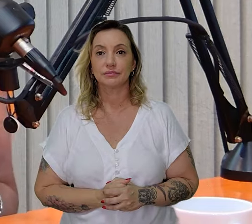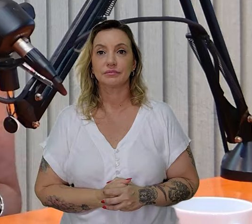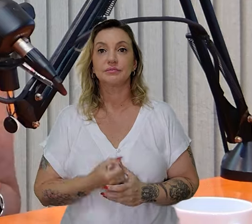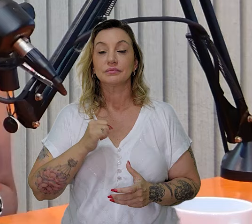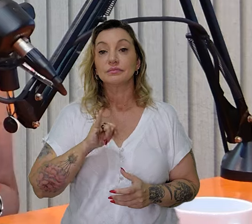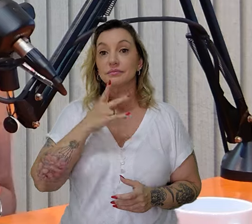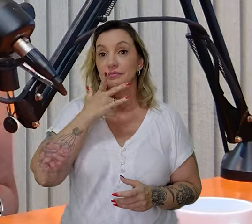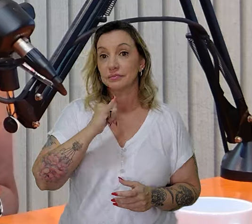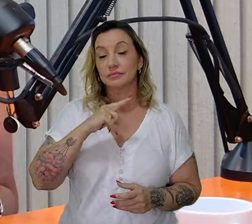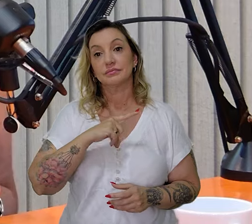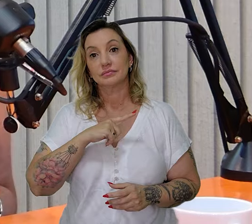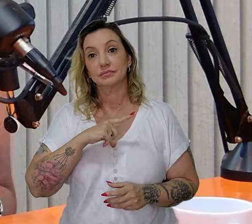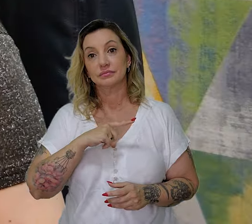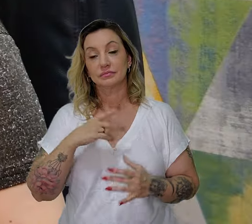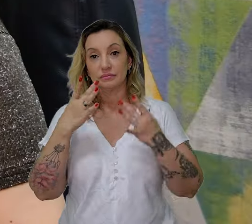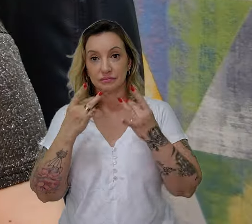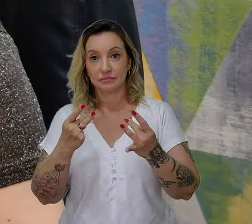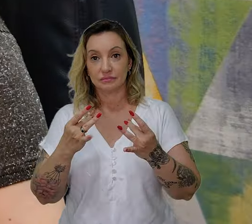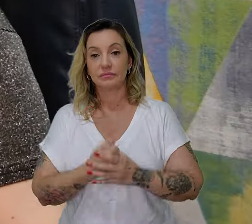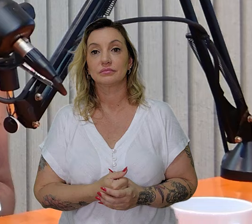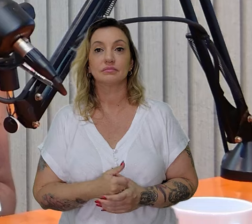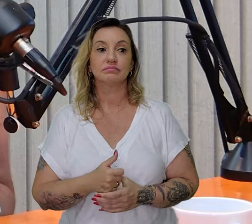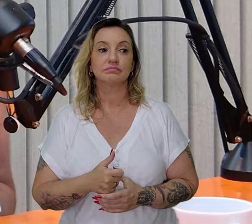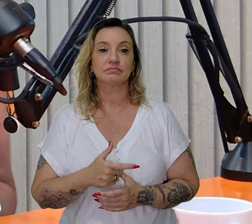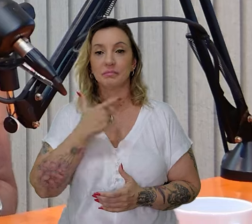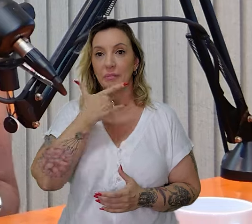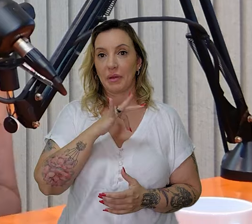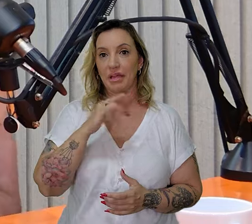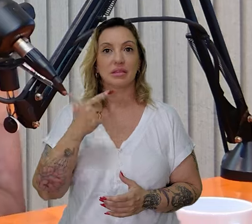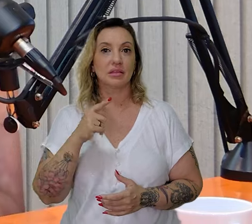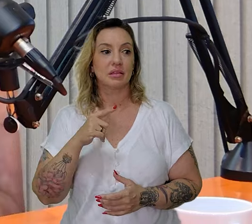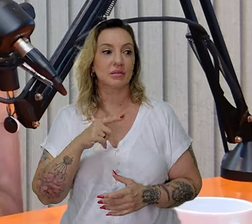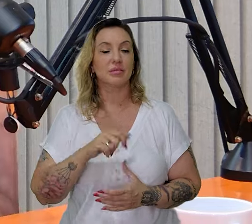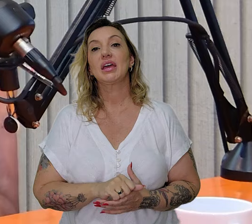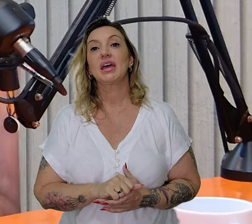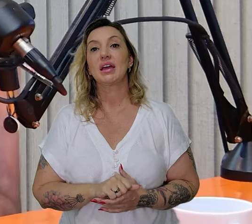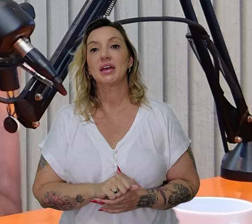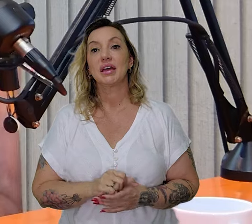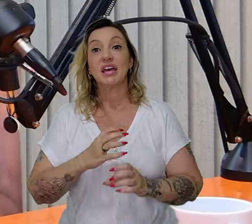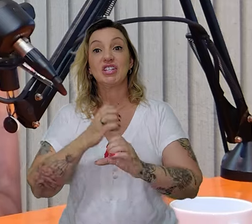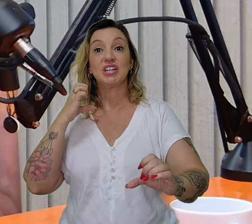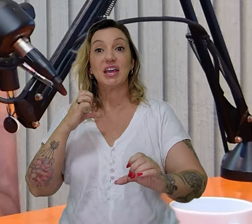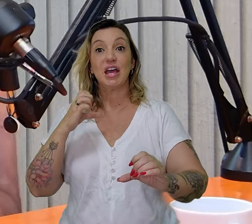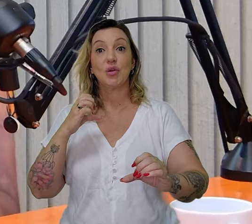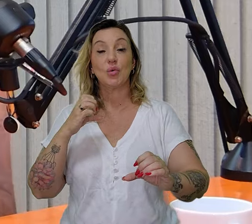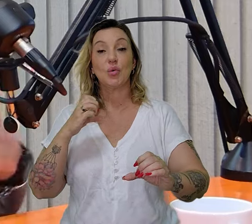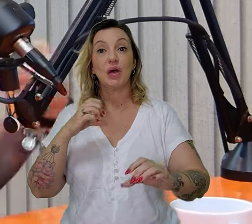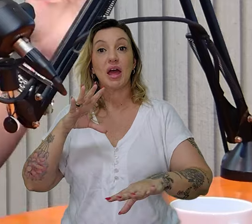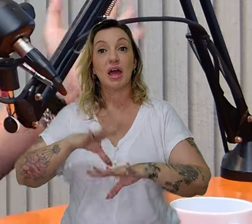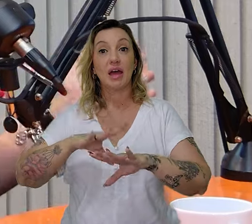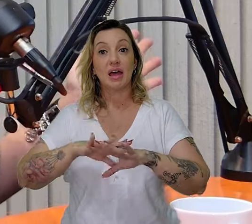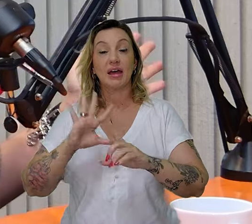se tem pai na audiência eu escuto não total porque Engenheiro é de exatas é de número ex